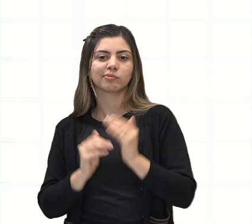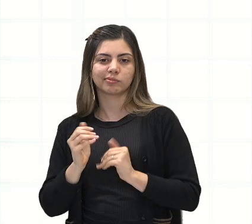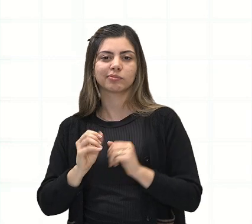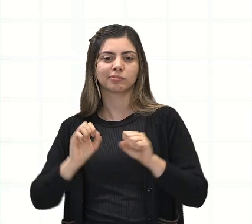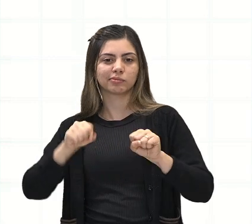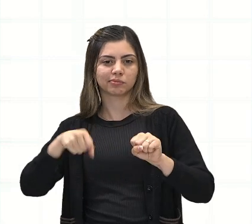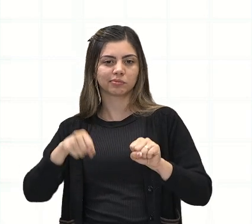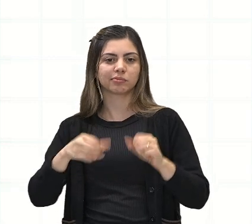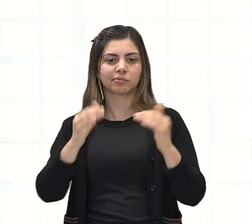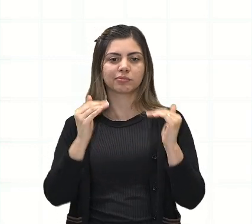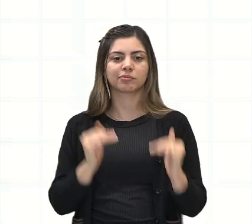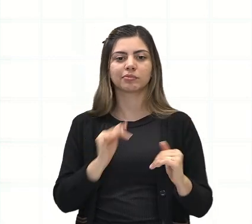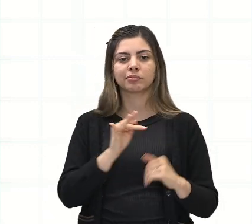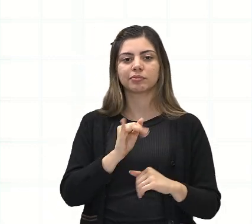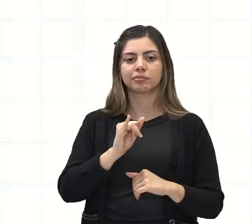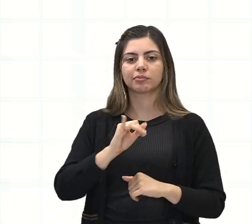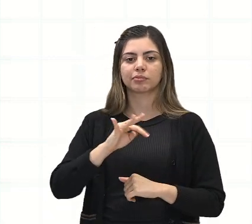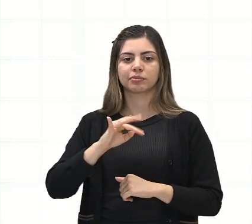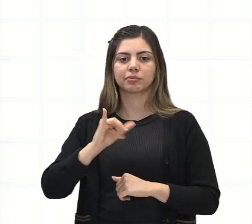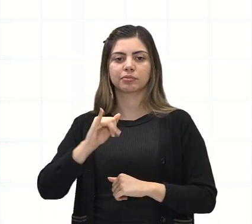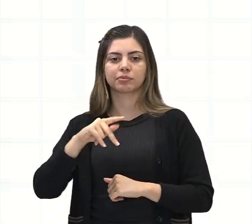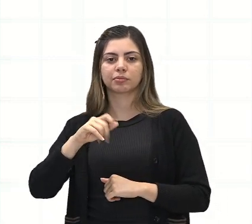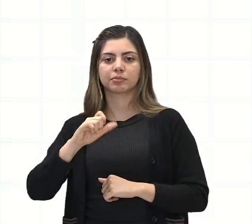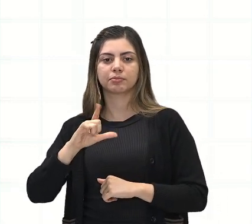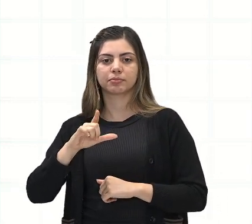outro ex-piloto, dessa vez o Fittipaldi brasileiro.